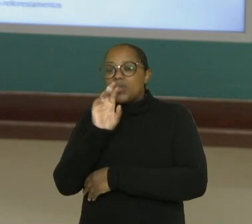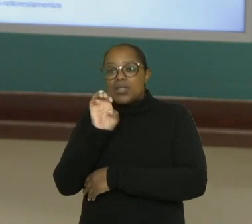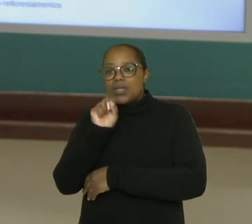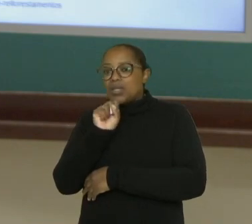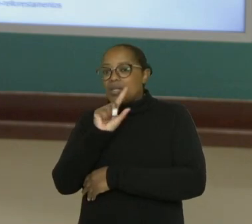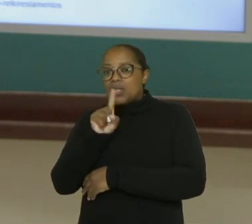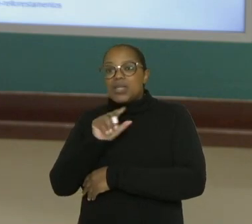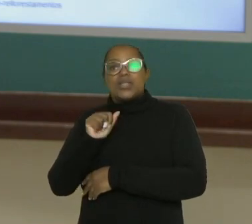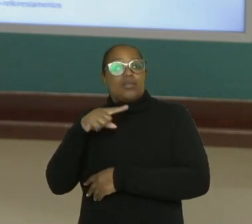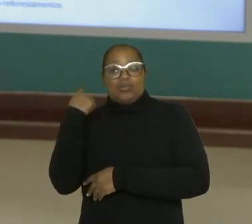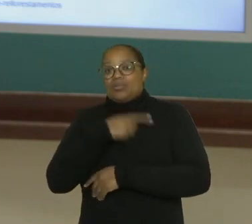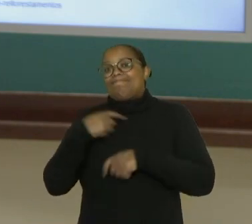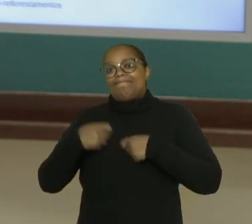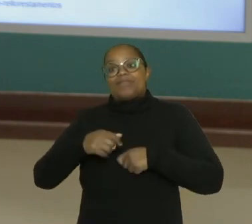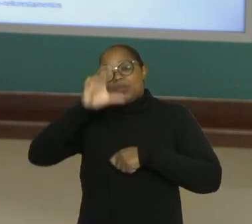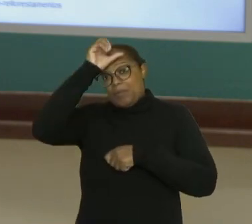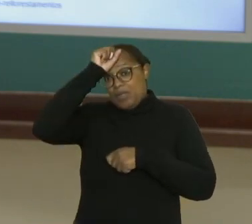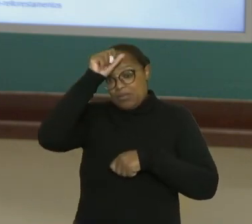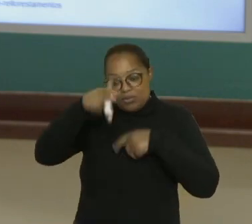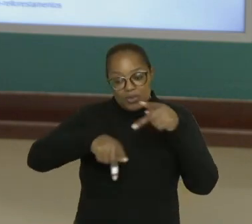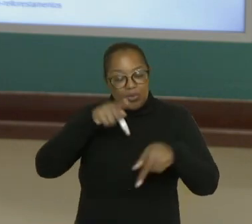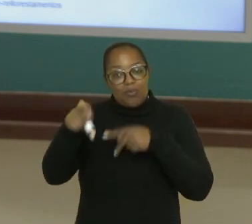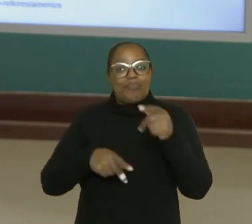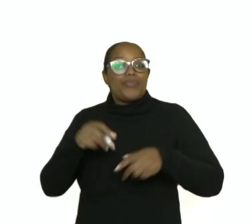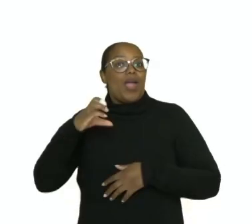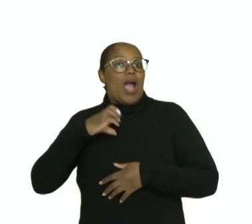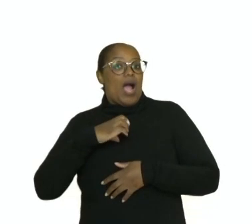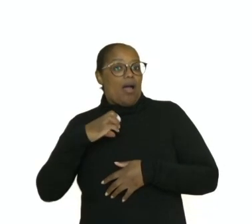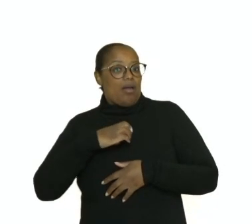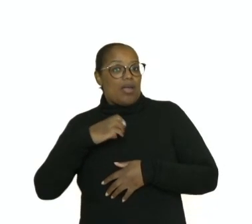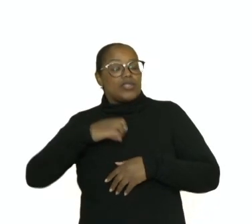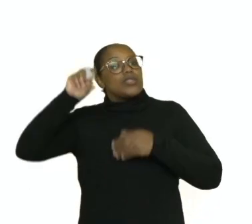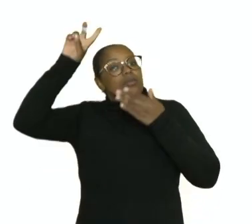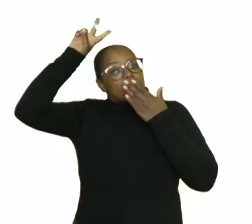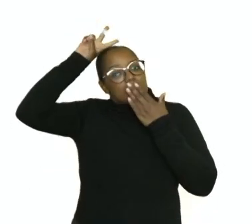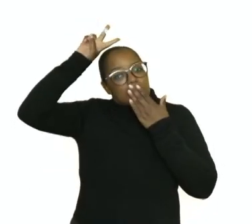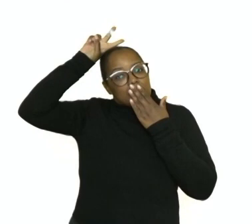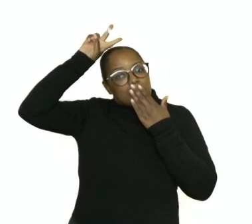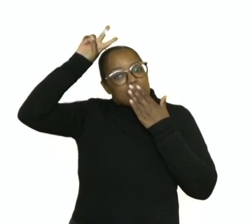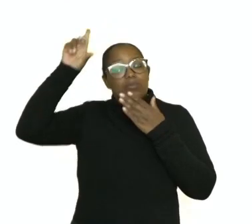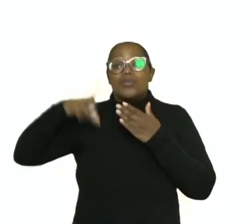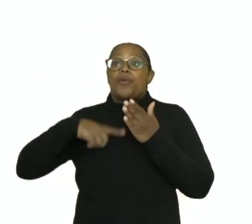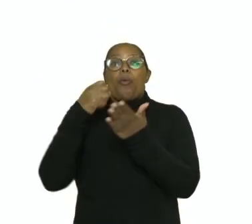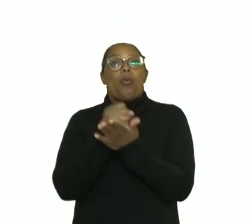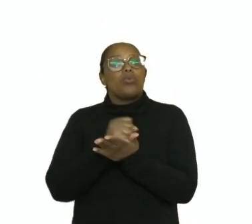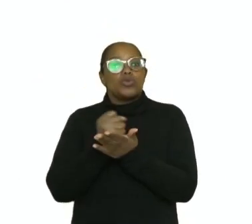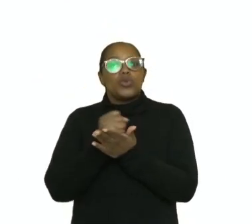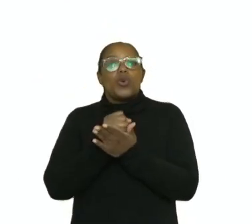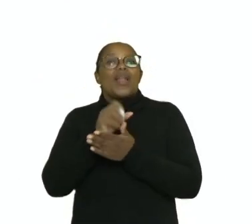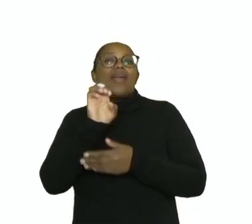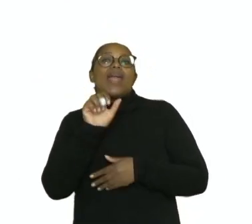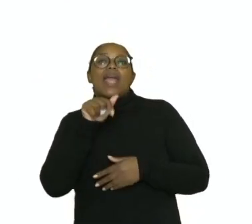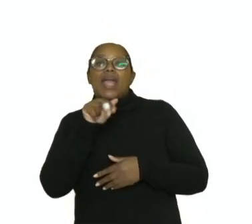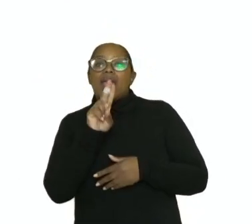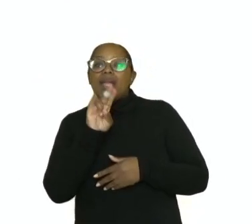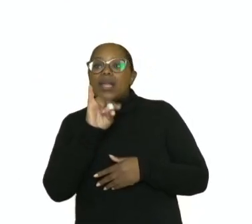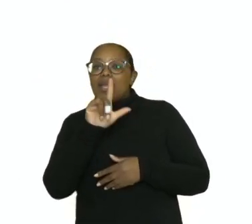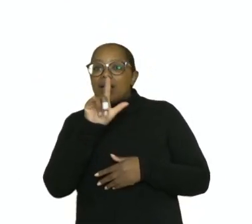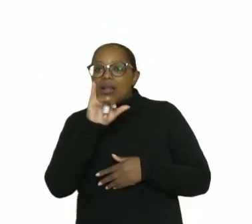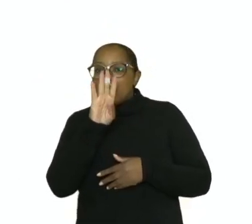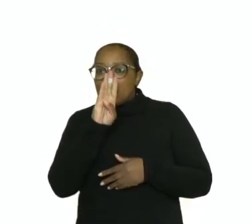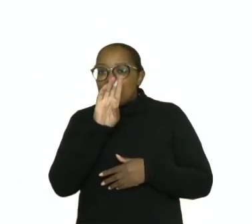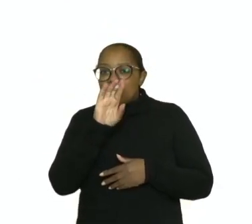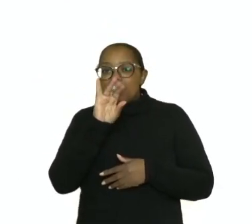Então, a ética indígena, ela consiste em manter um profundo equilíbrio entre as necessidades do ser